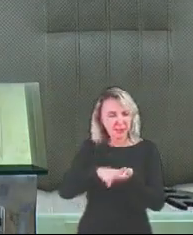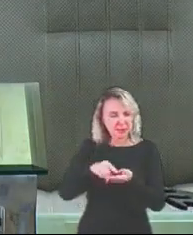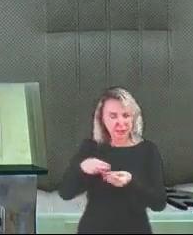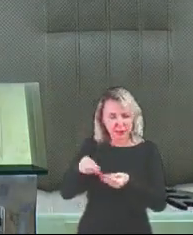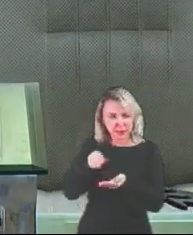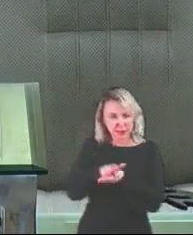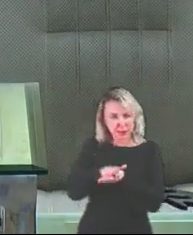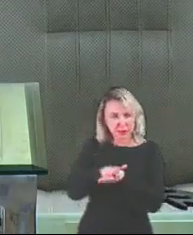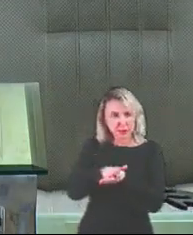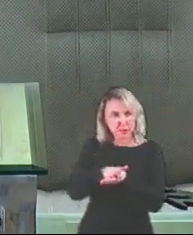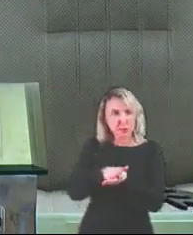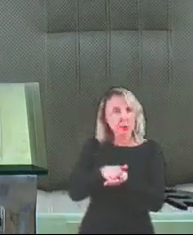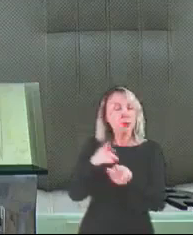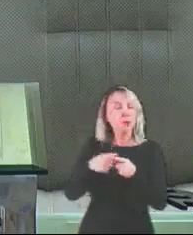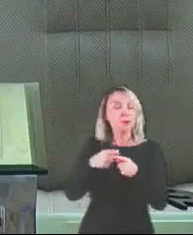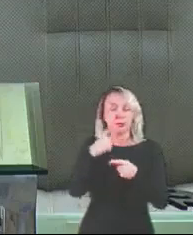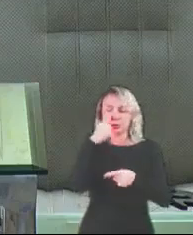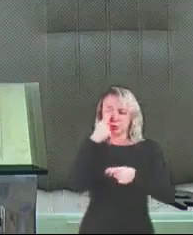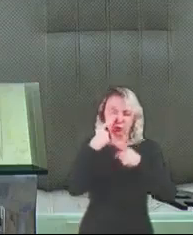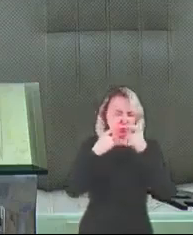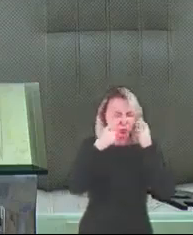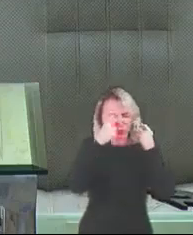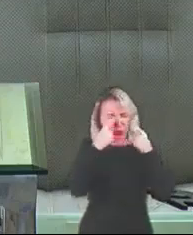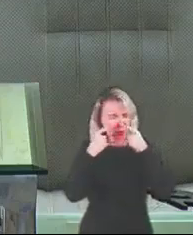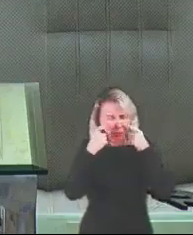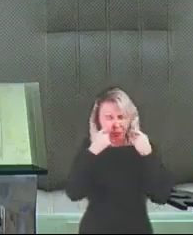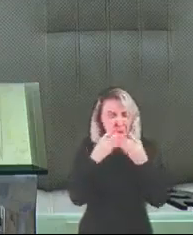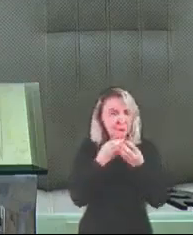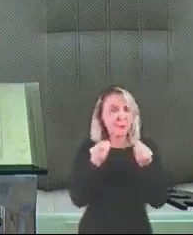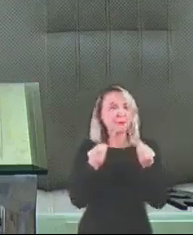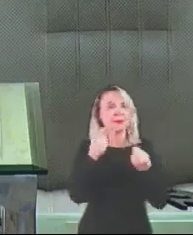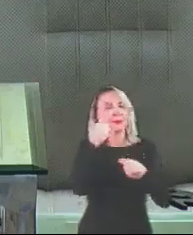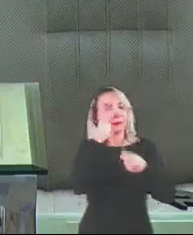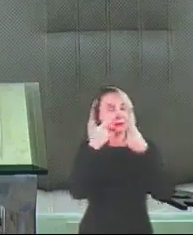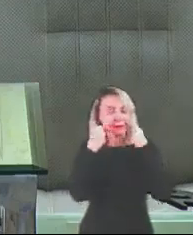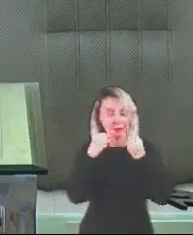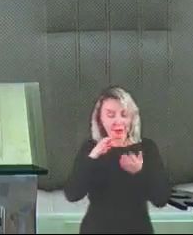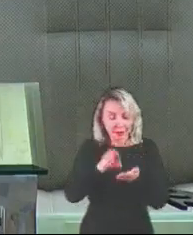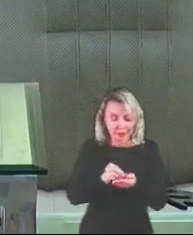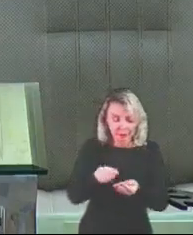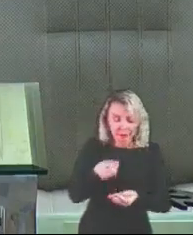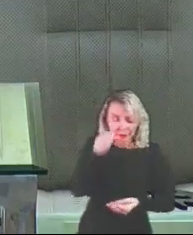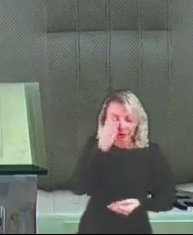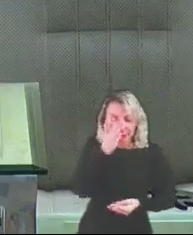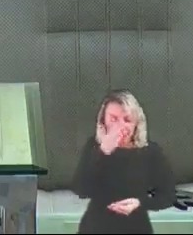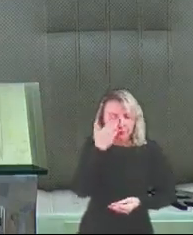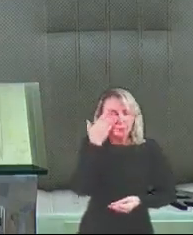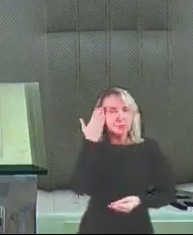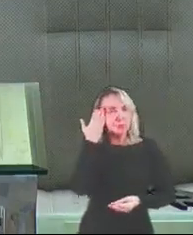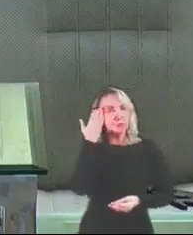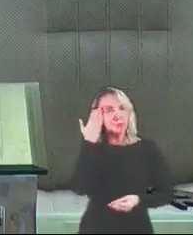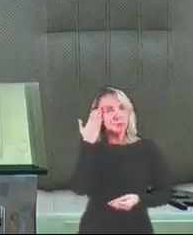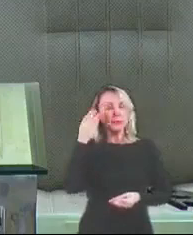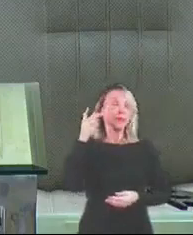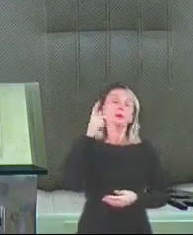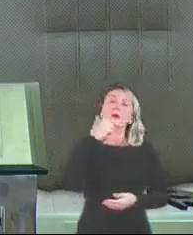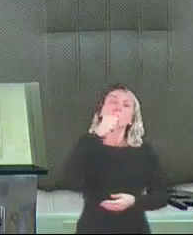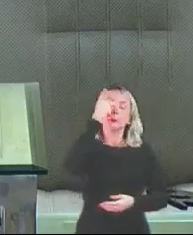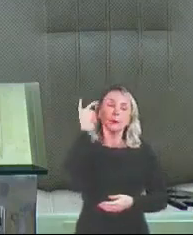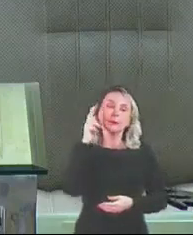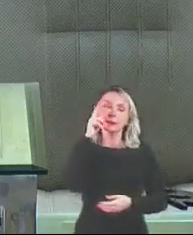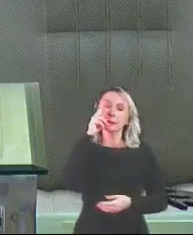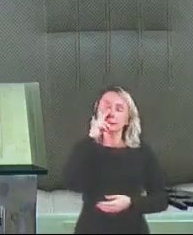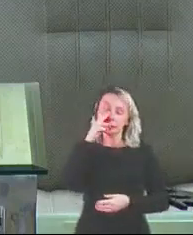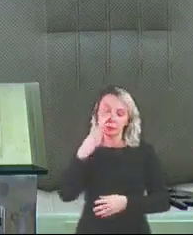Sem muito alarde, sem muita coisa. Quando os crentes vinham para a casa de Deus e dobravam o joelho,